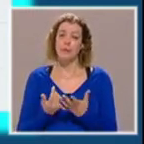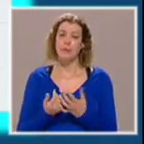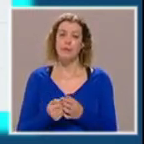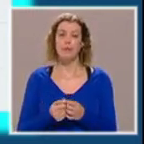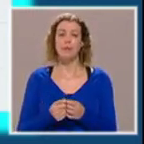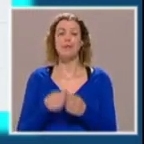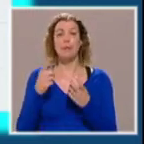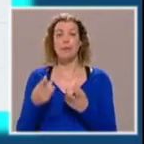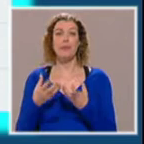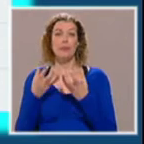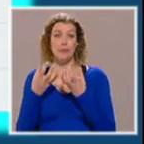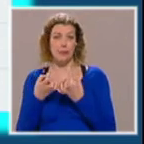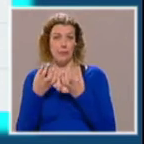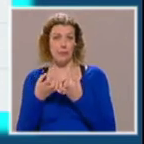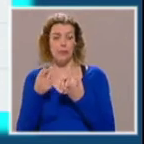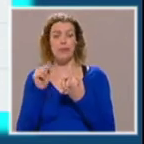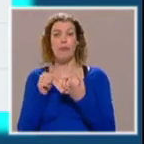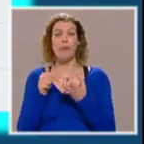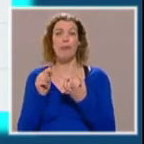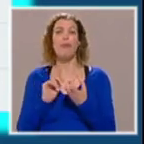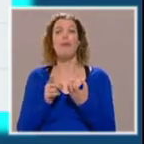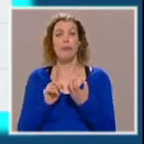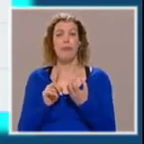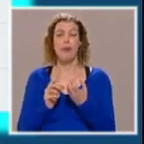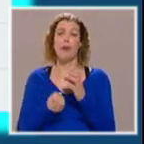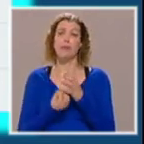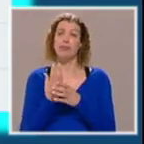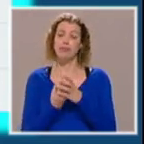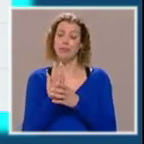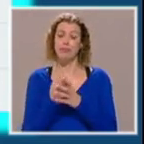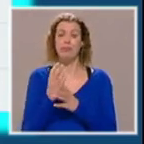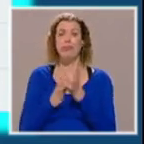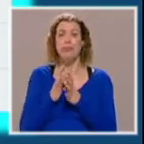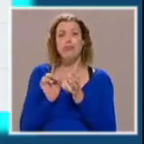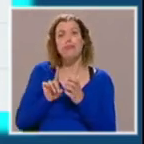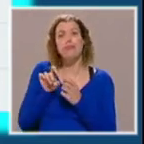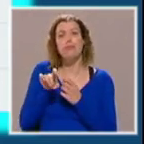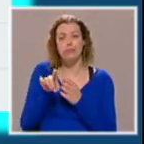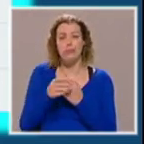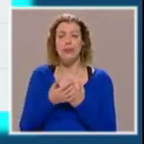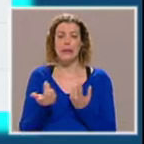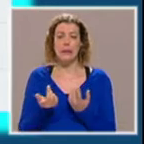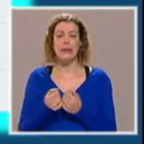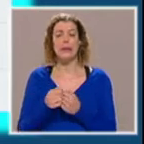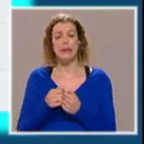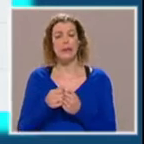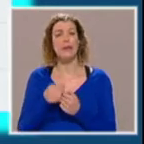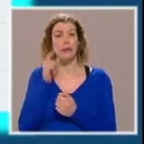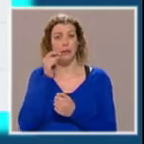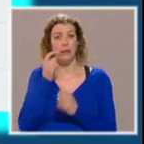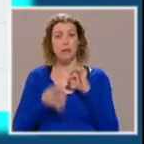Relativamente ao testículo, tem a função de produzir os espermatozoides e a hormona sexual masculina, que